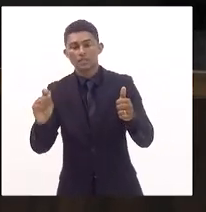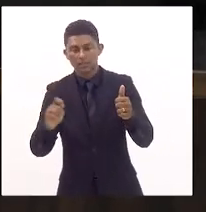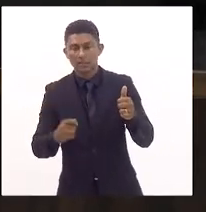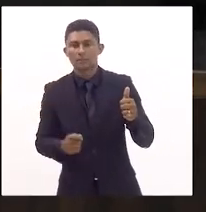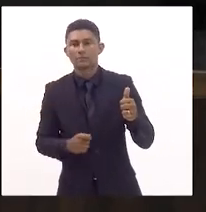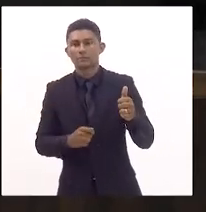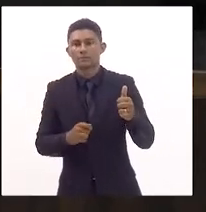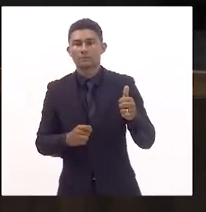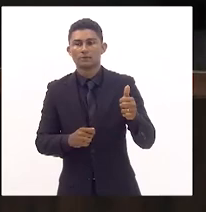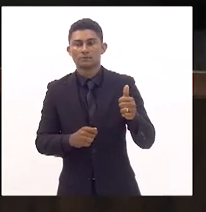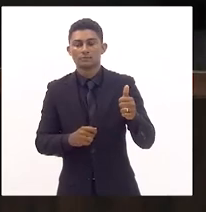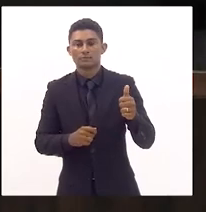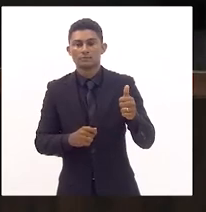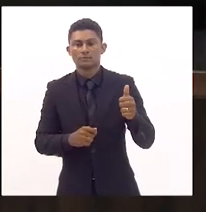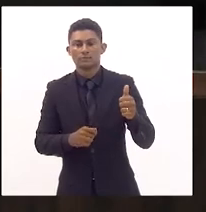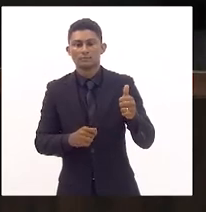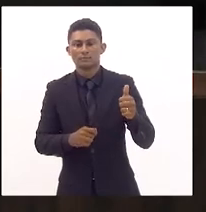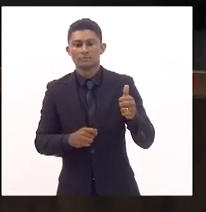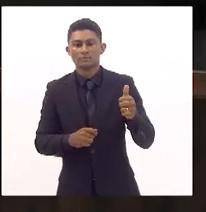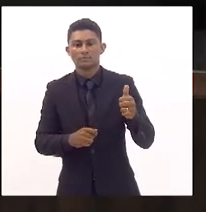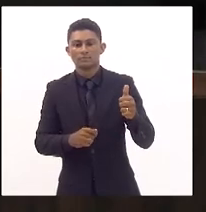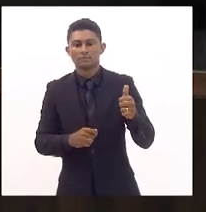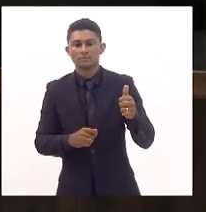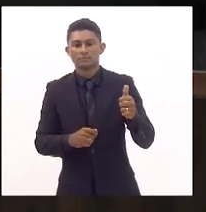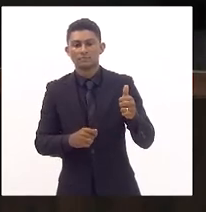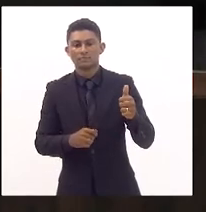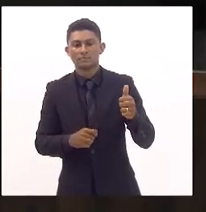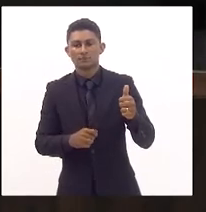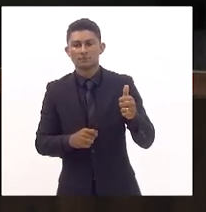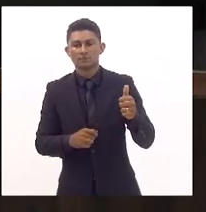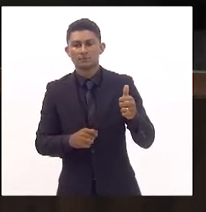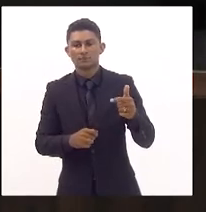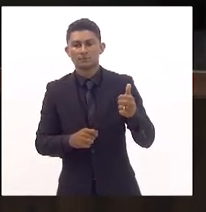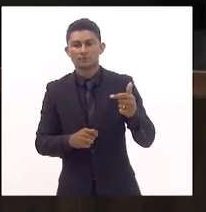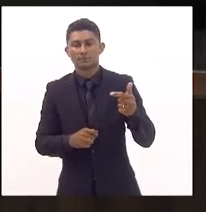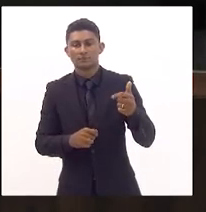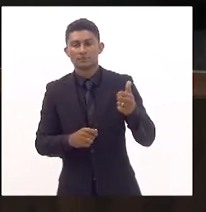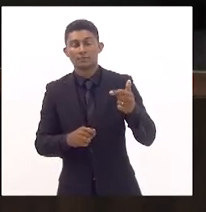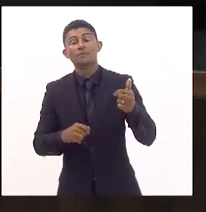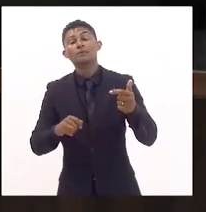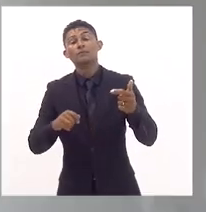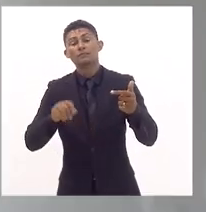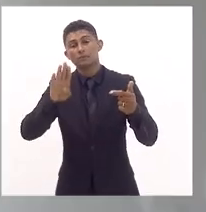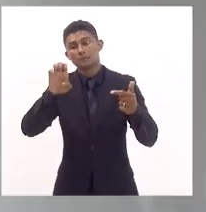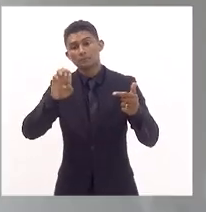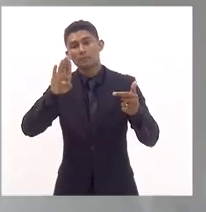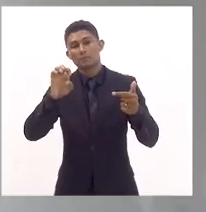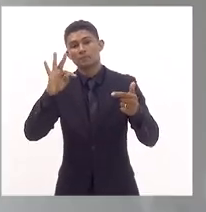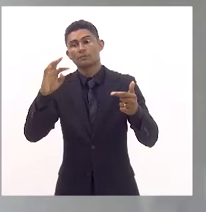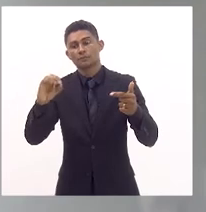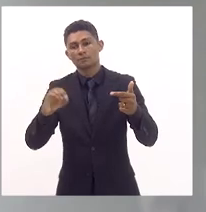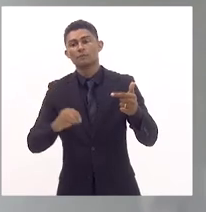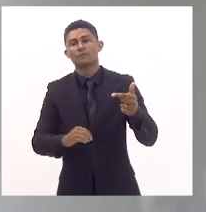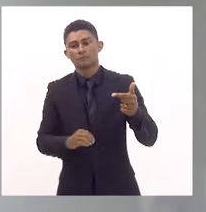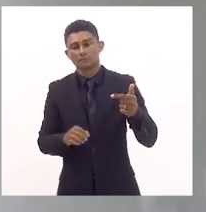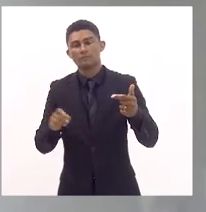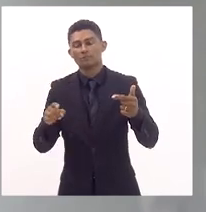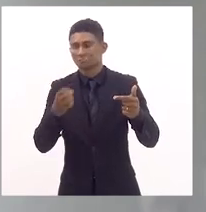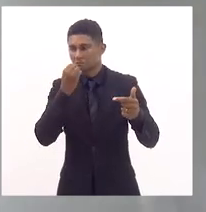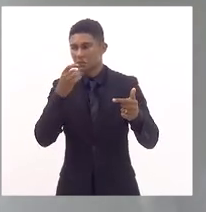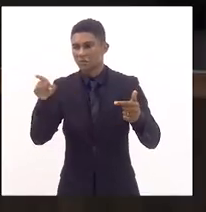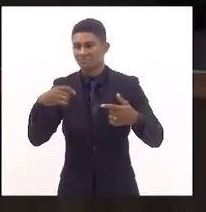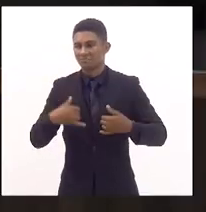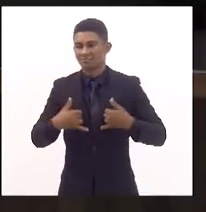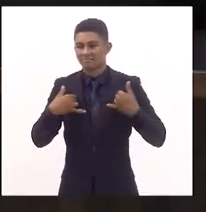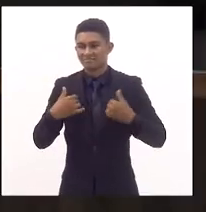Lucinha, eu falei. Ferreira, é deputado Bebeto, presidente. Deputado Bebeto, com muita honra.